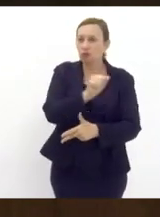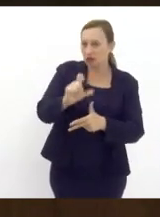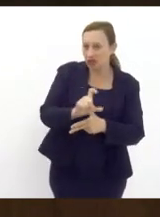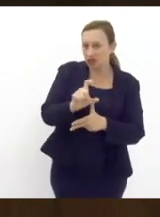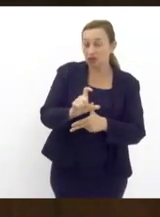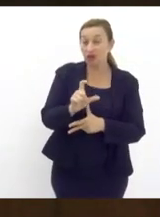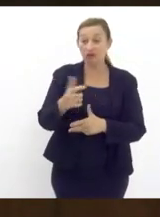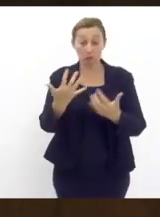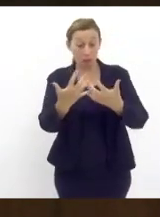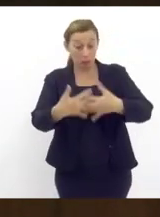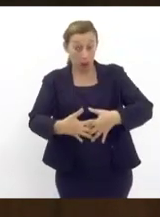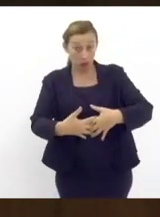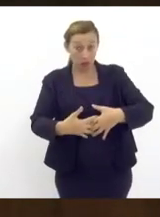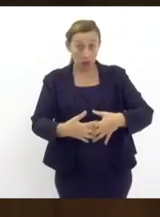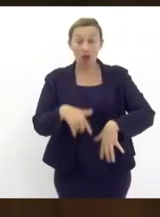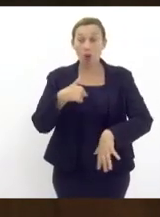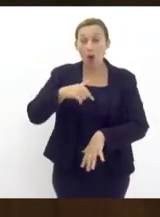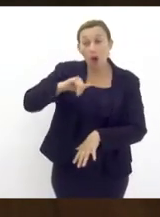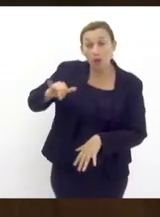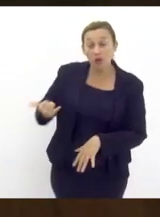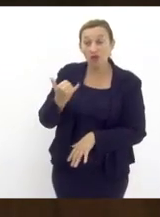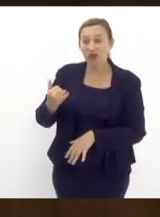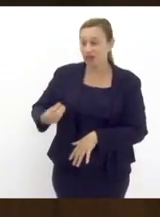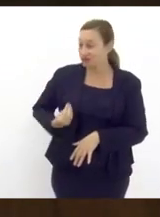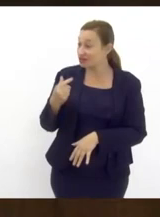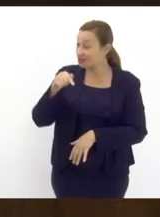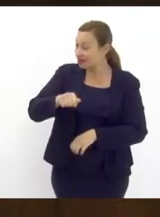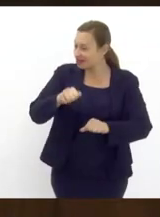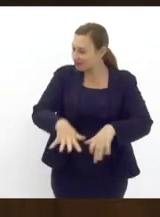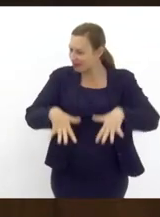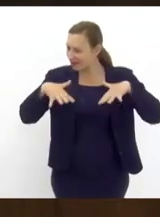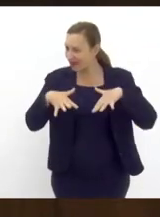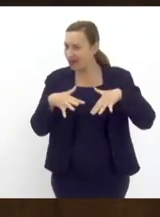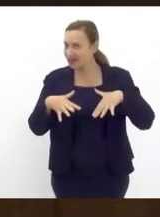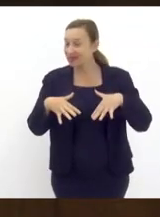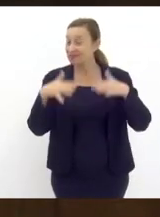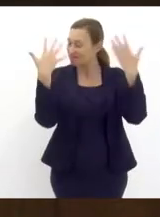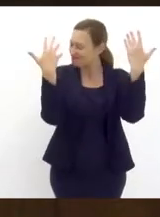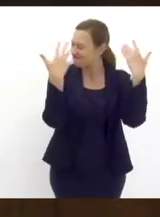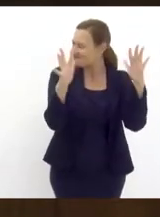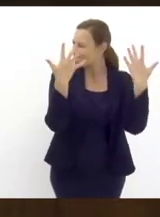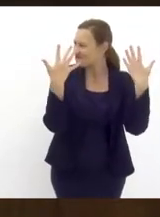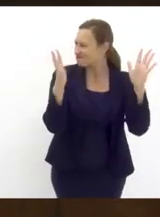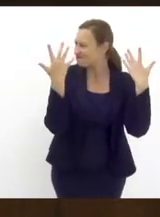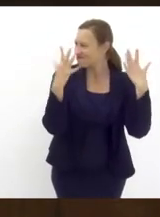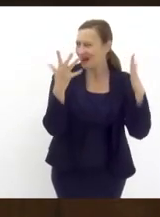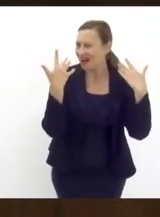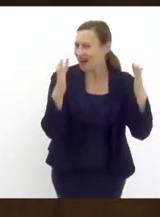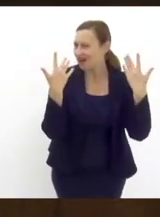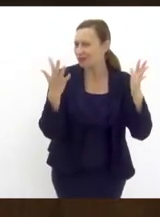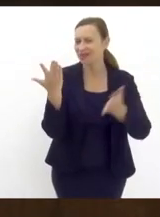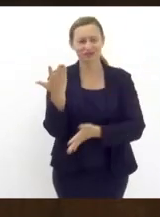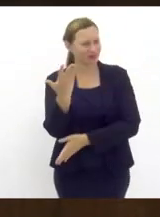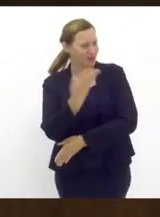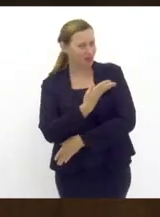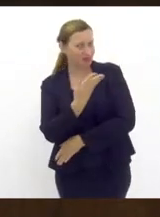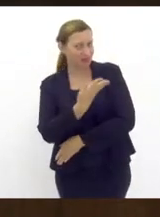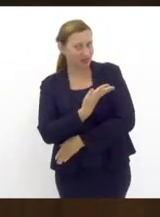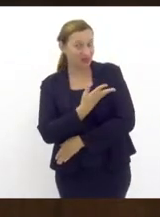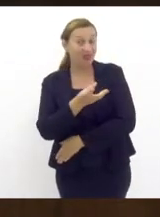Petrópolis assim como eu faço Aproveita a presença em plenário faço questão aqui de enaltecer e dar os parabéns ao nosso colega